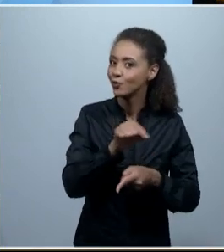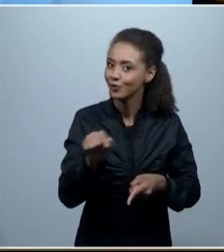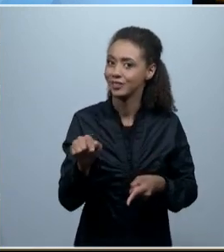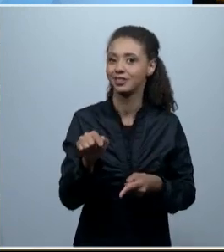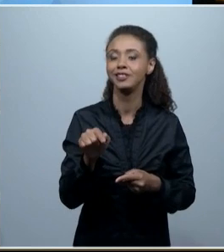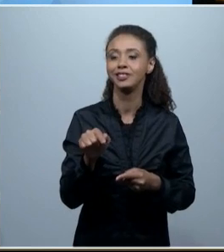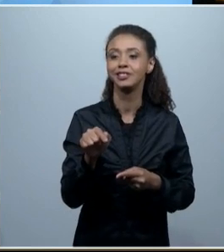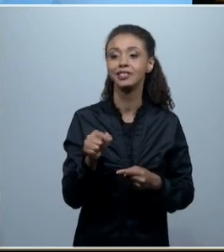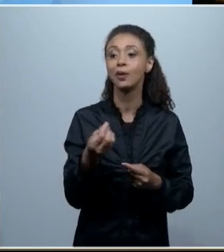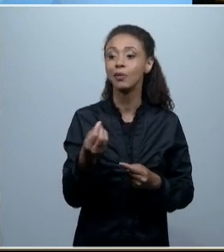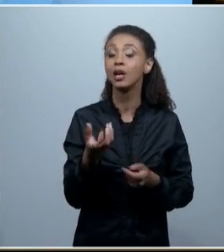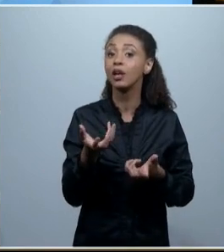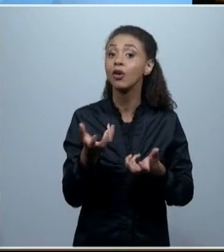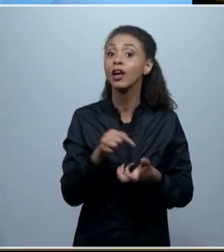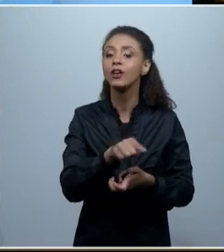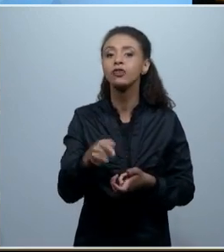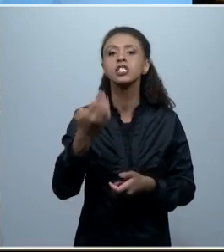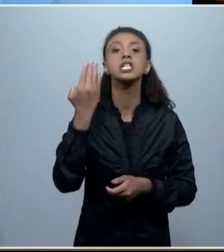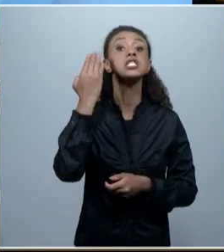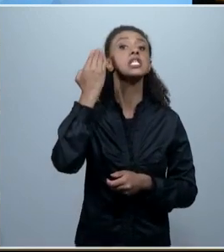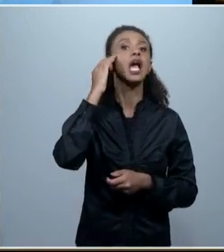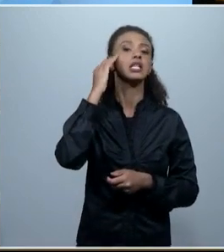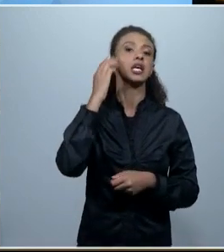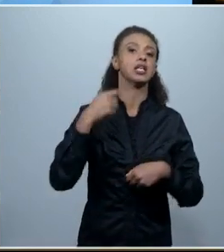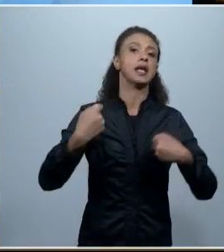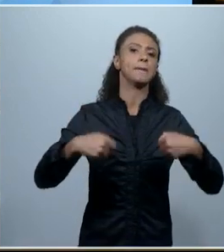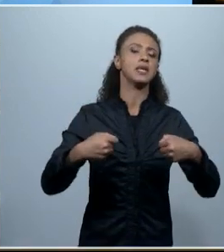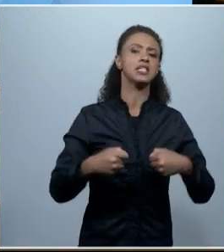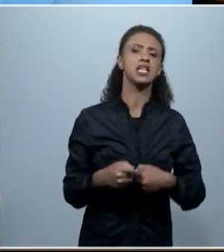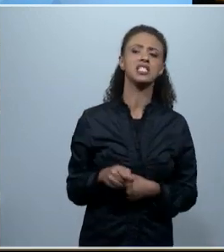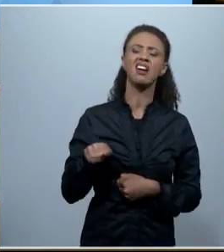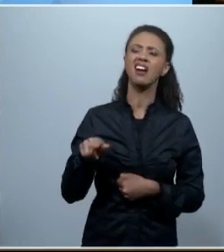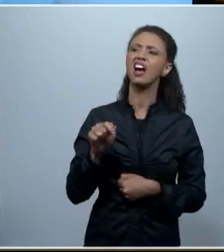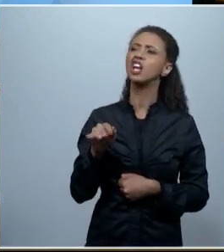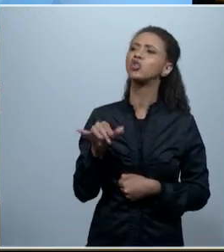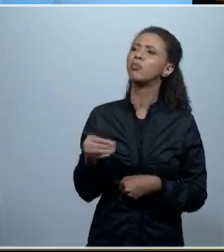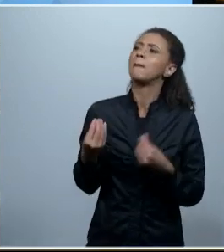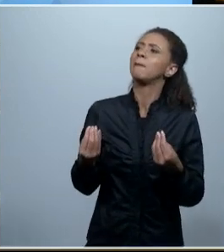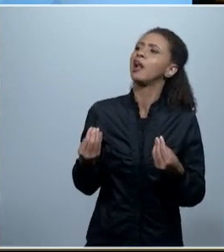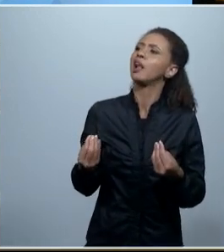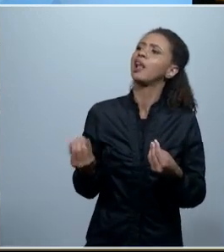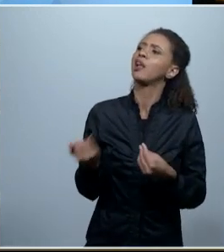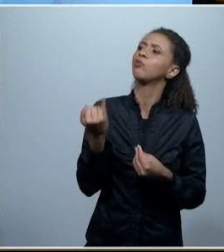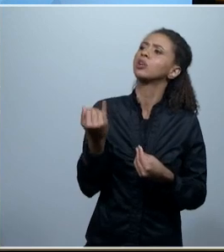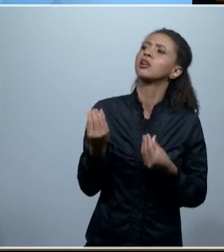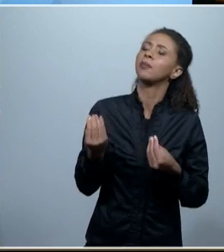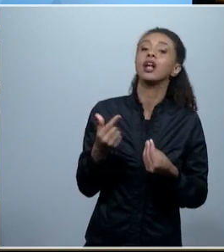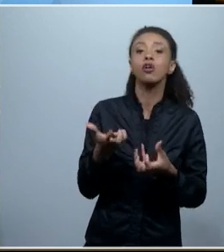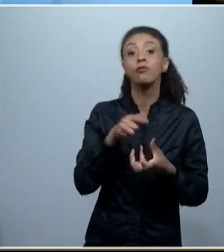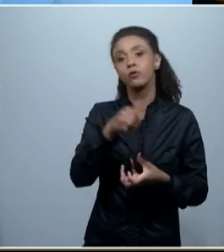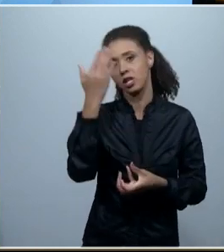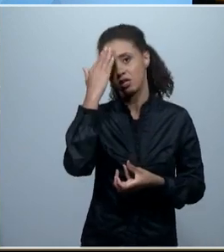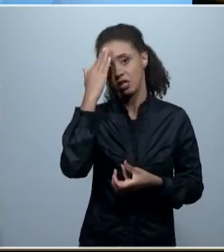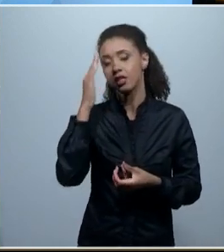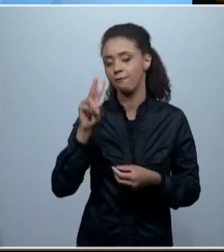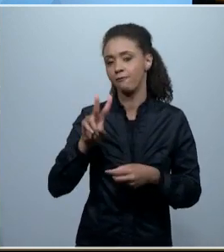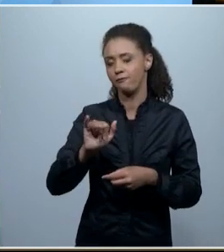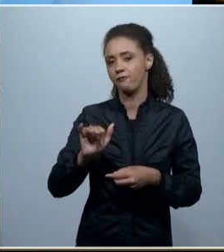precisa a precisa entender pra que essa temática importante da jóia então